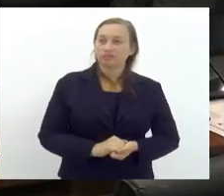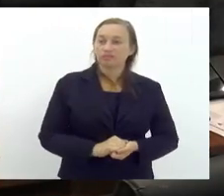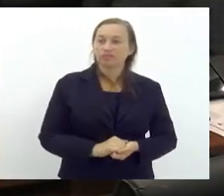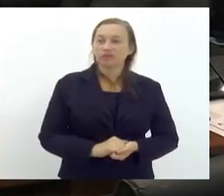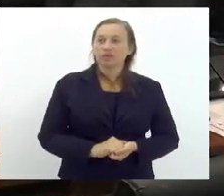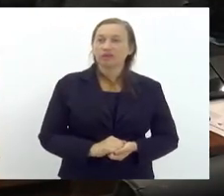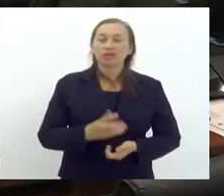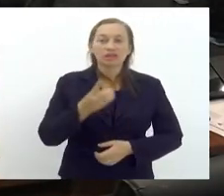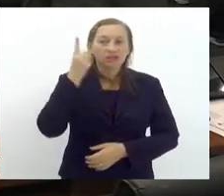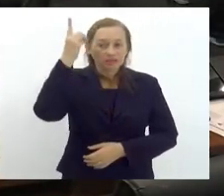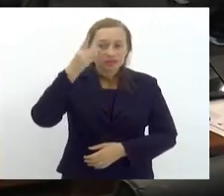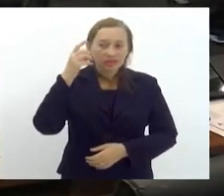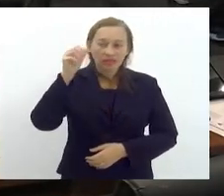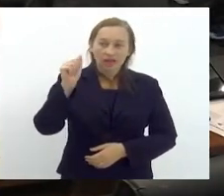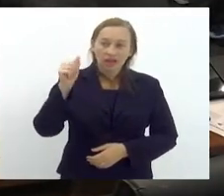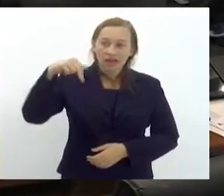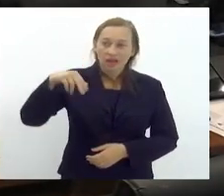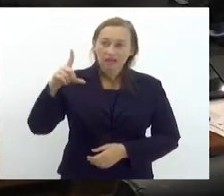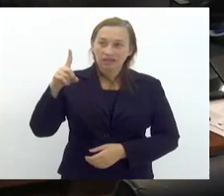Deputado Anderson